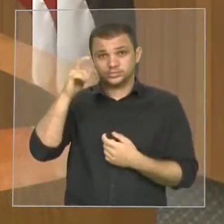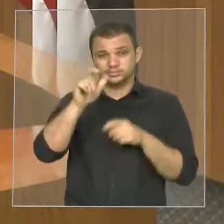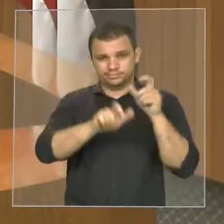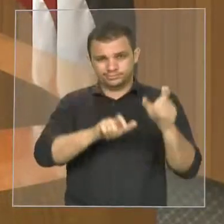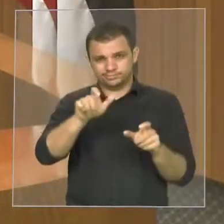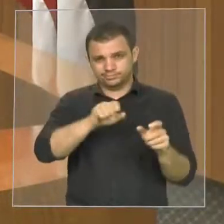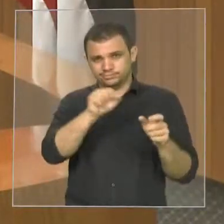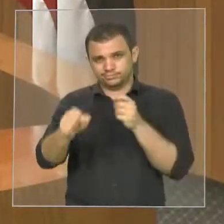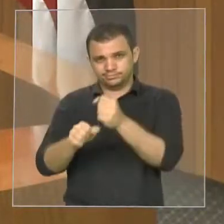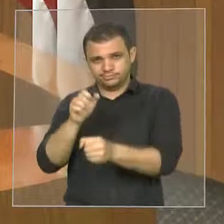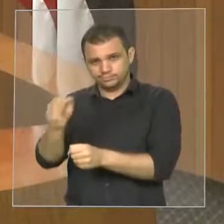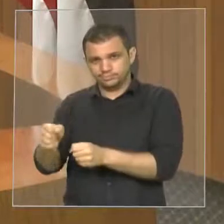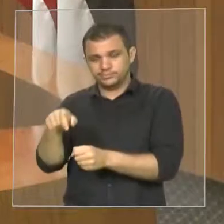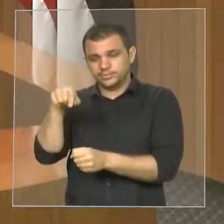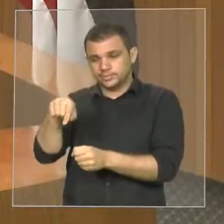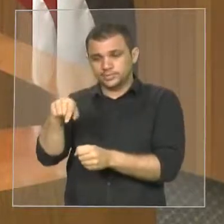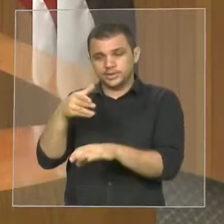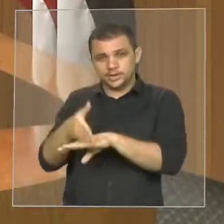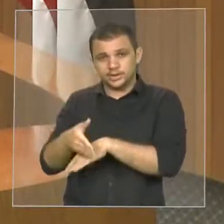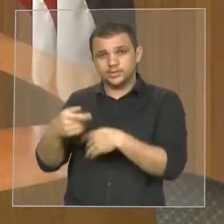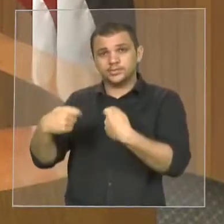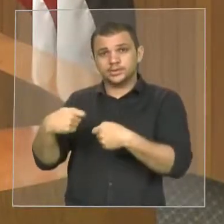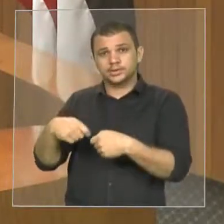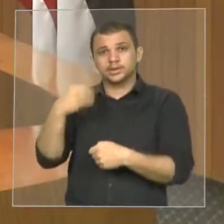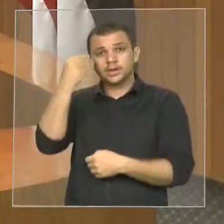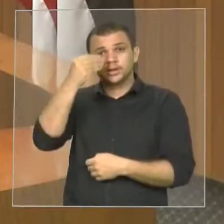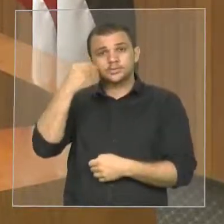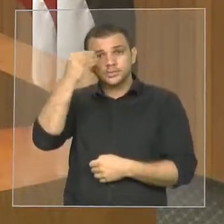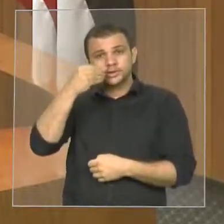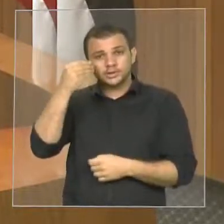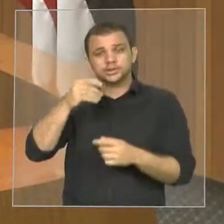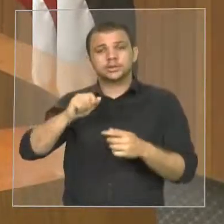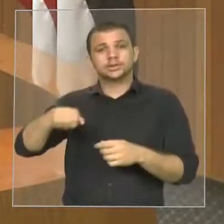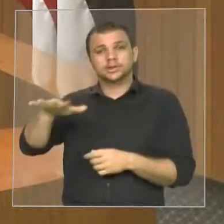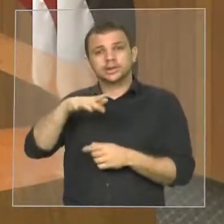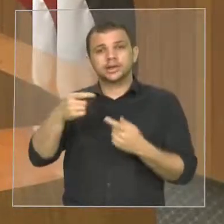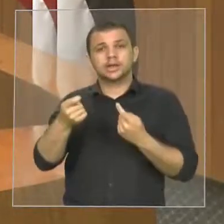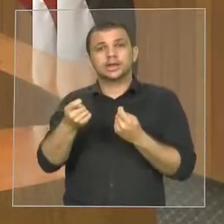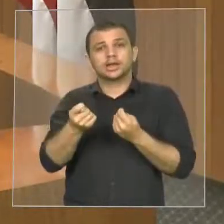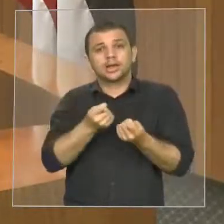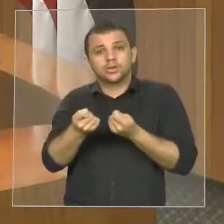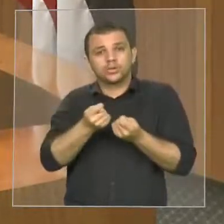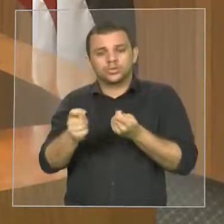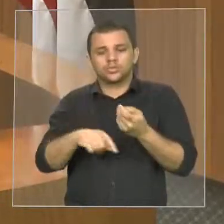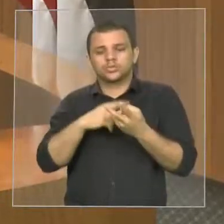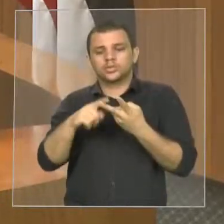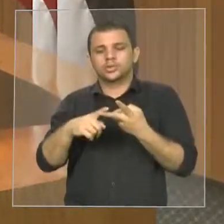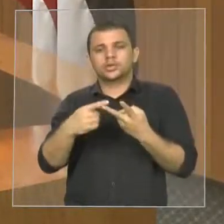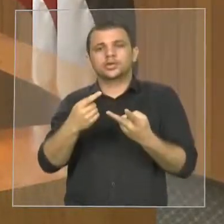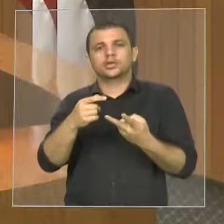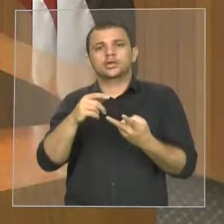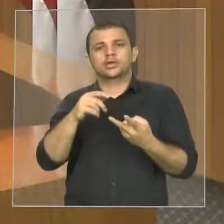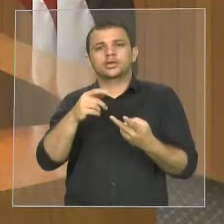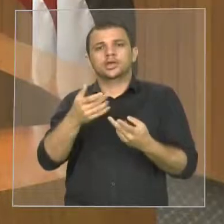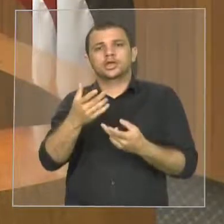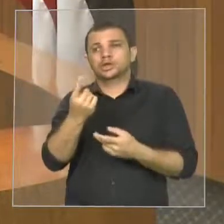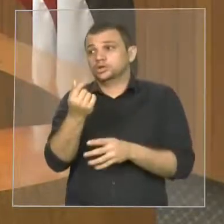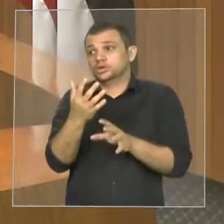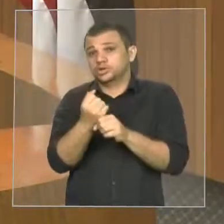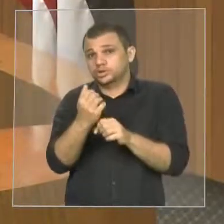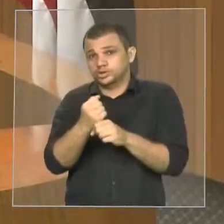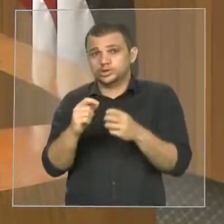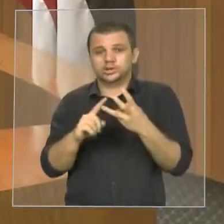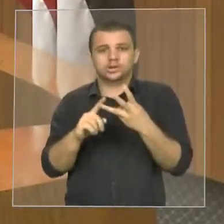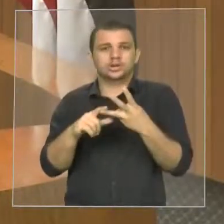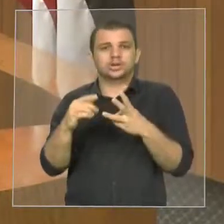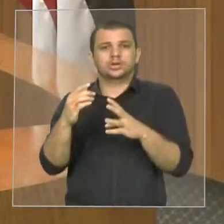de economia, finanças, atuária, contabilidade, mas não exige a experiência na área previdenciária. Ora, deputado